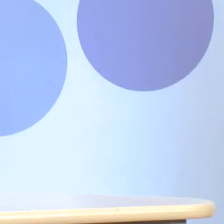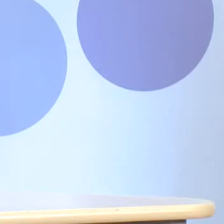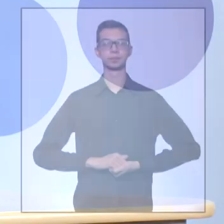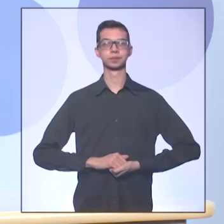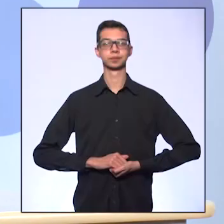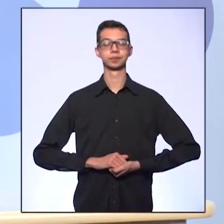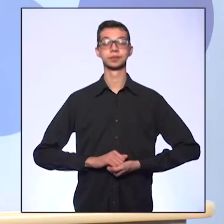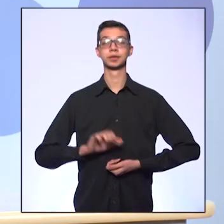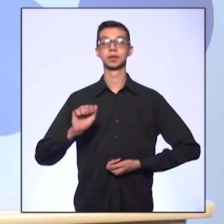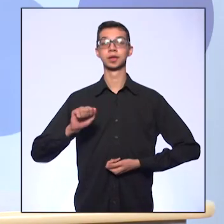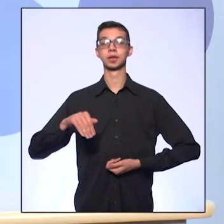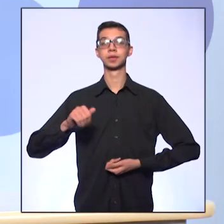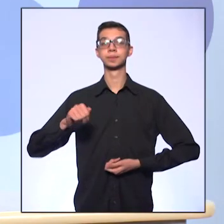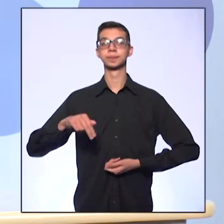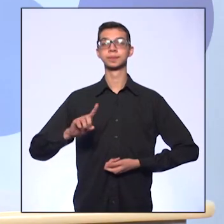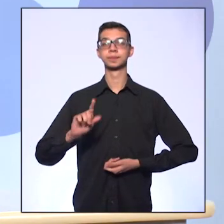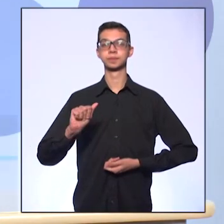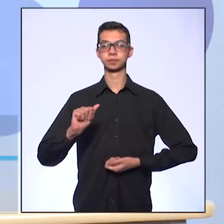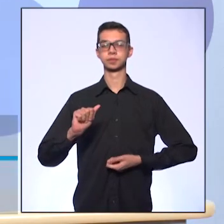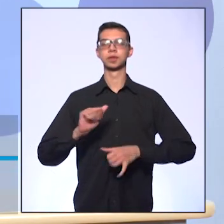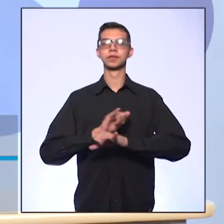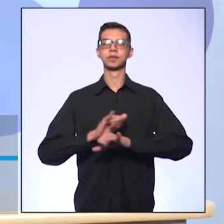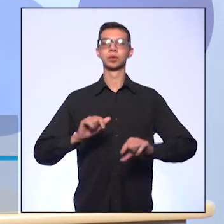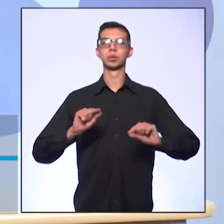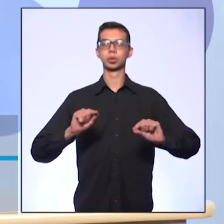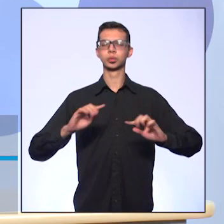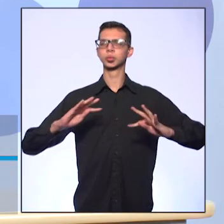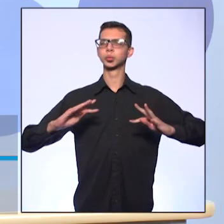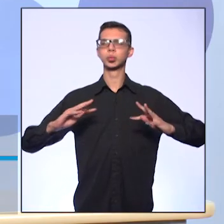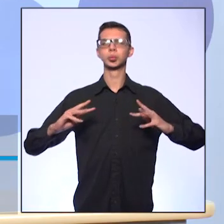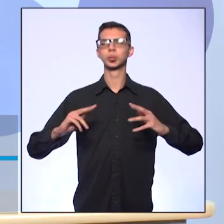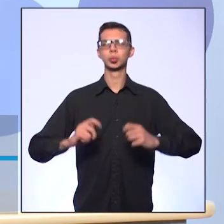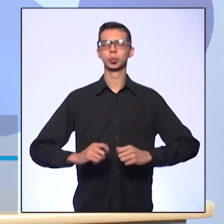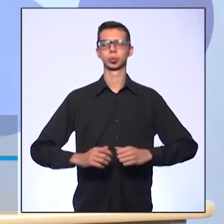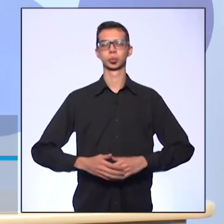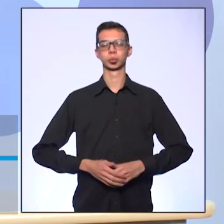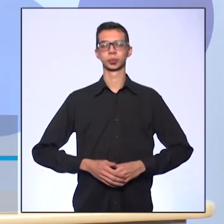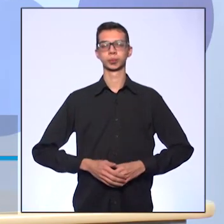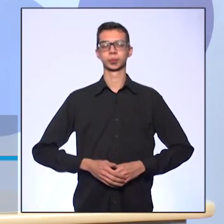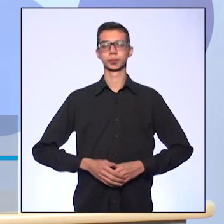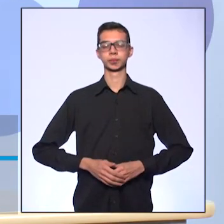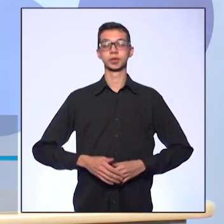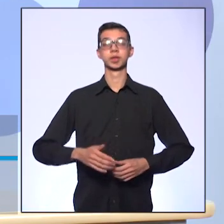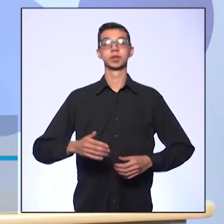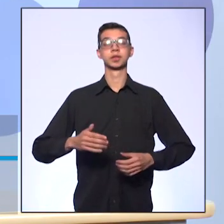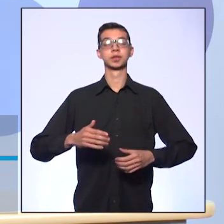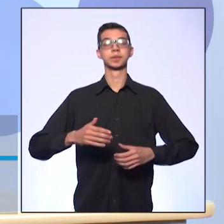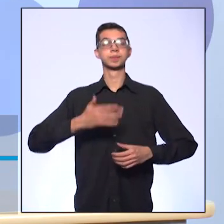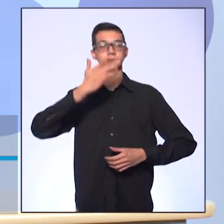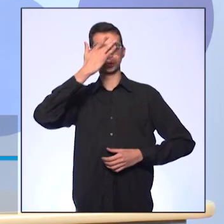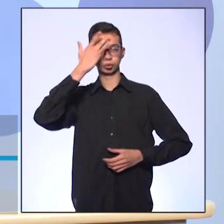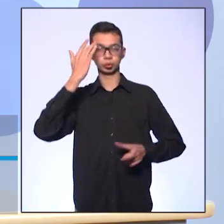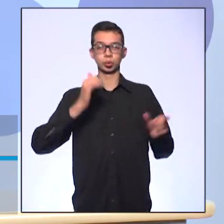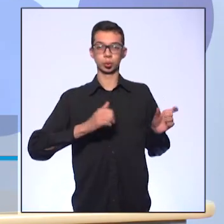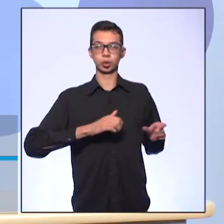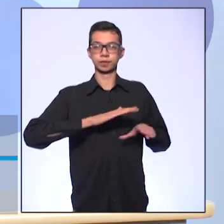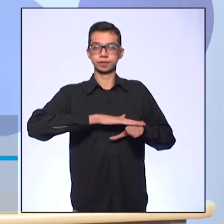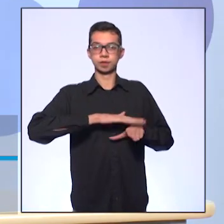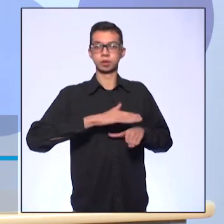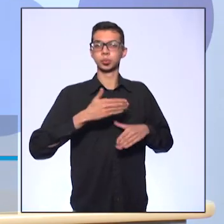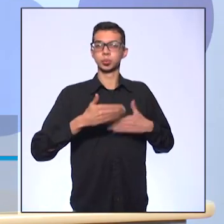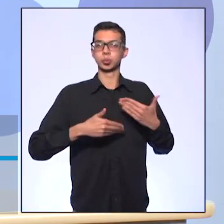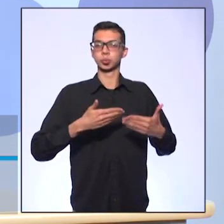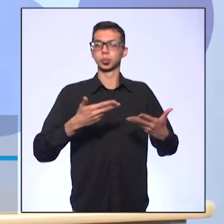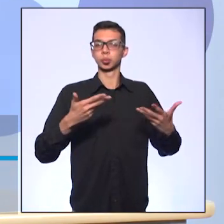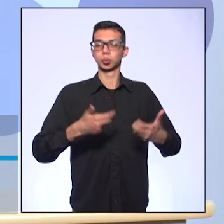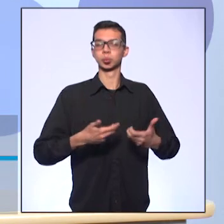A Amanda fala aqui que toda ação que define como que alguém tem que se comportar diante da sociedade. Acho que isso é